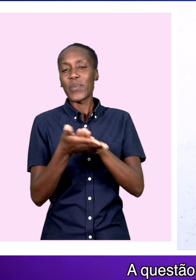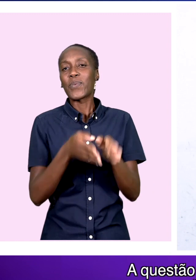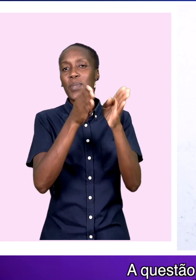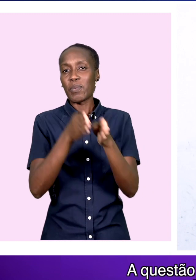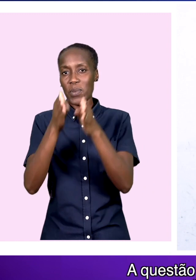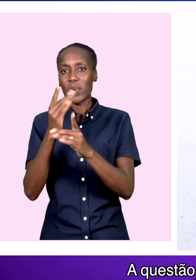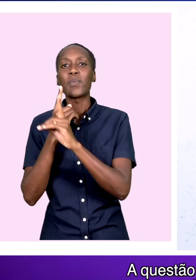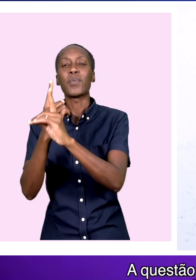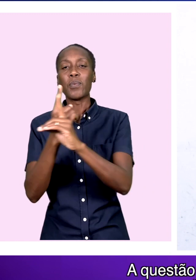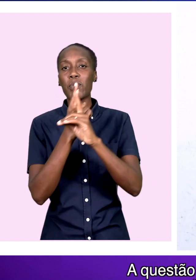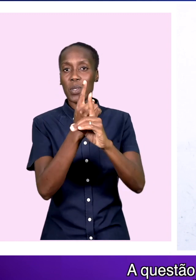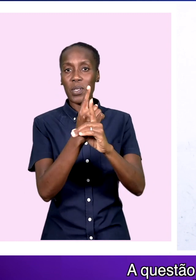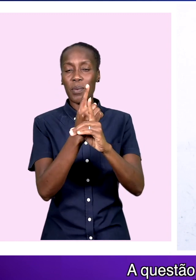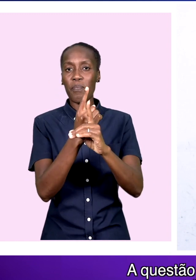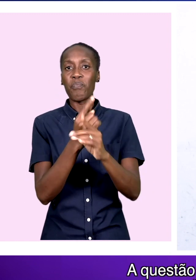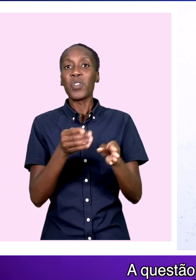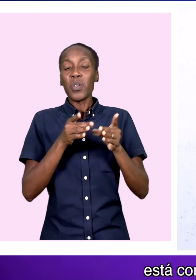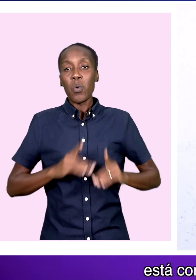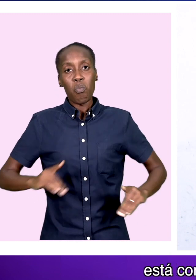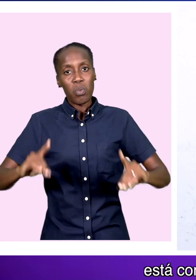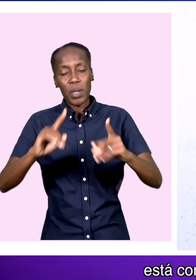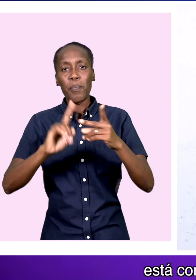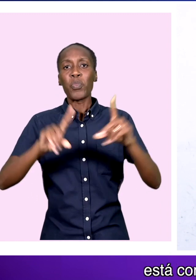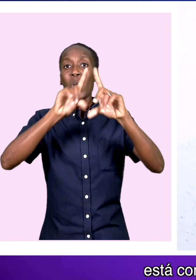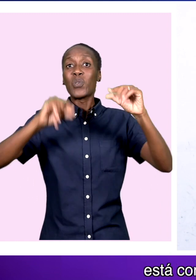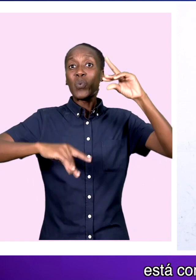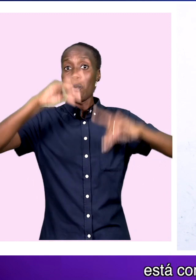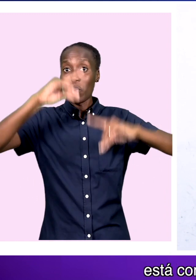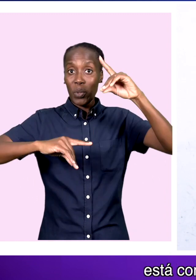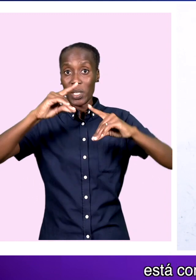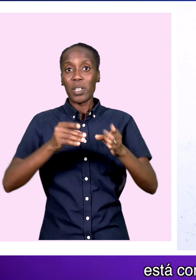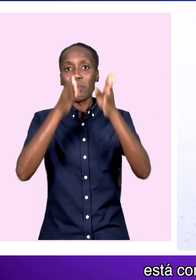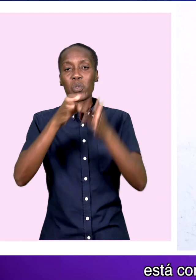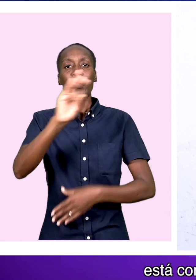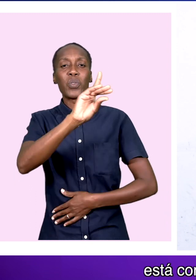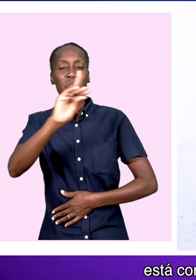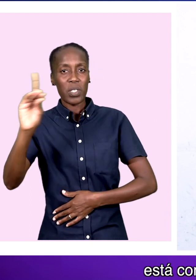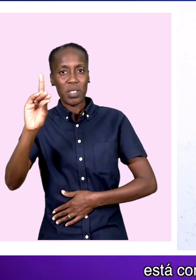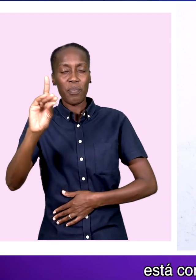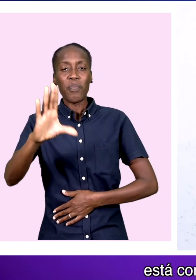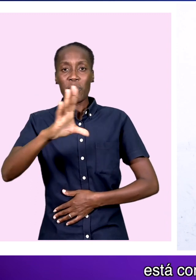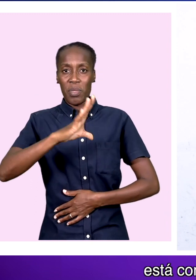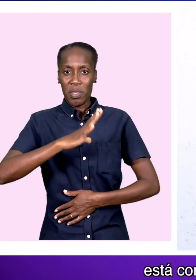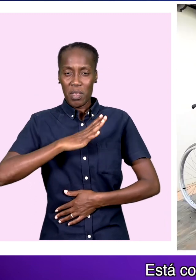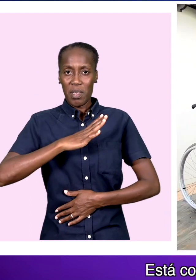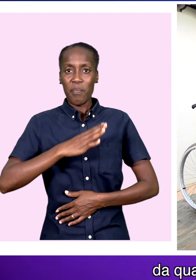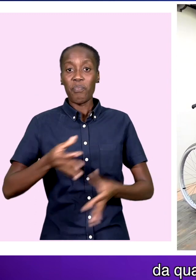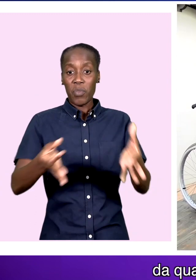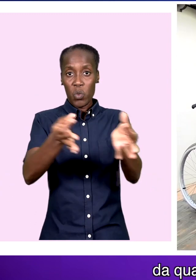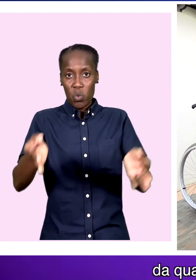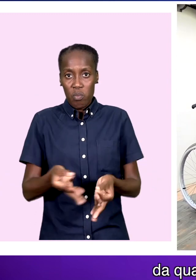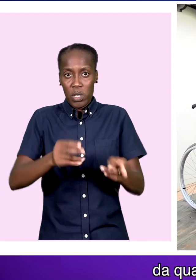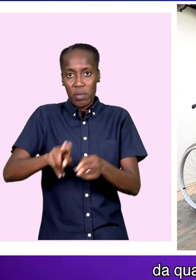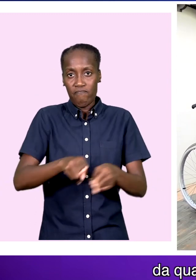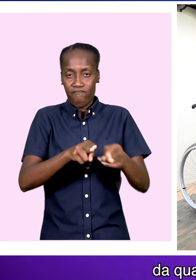da participação política das pessoas com deficiência está consagrada na Convenção Internacional sobre as Pessoas com Deficiência, da